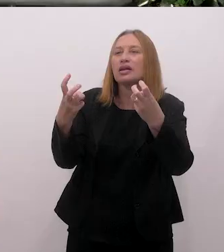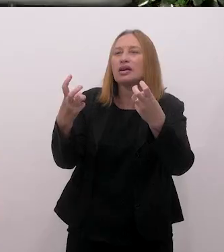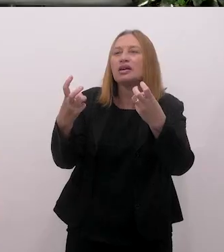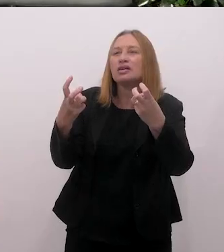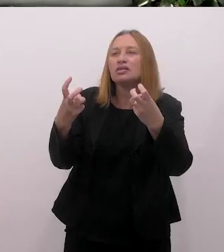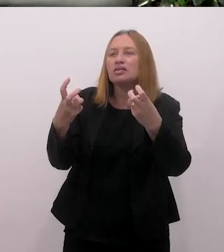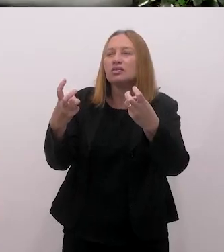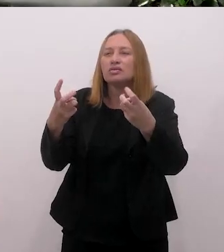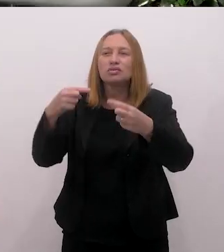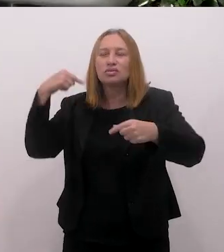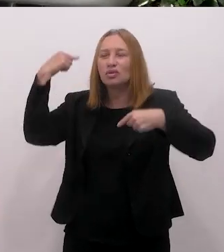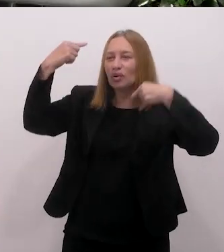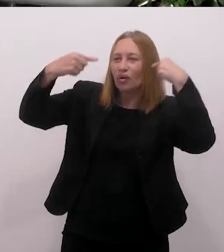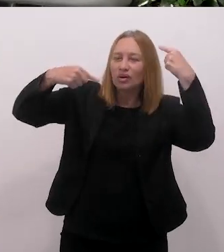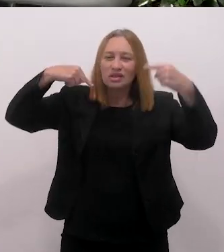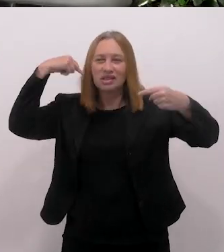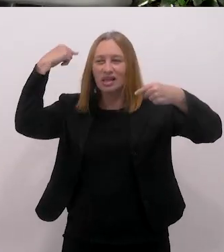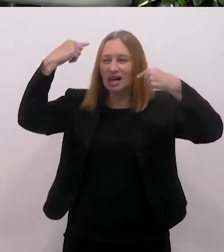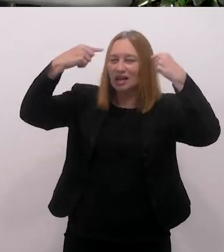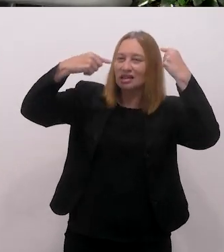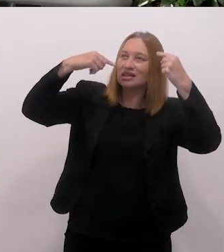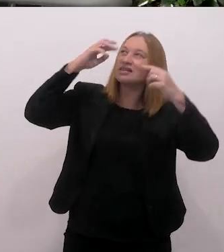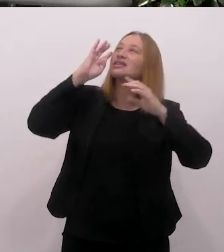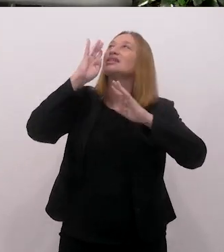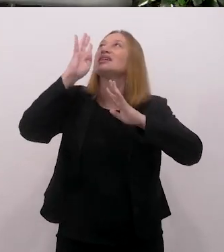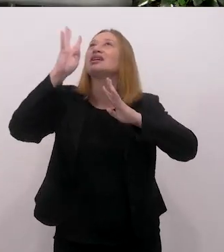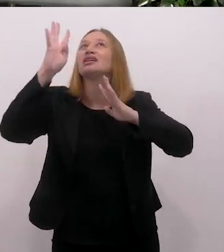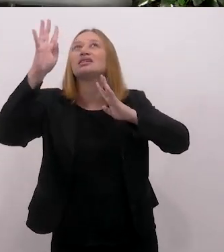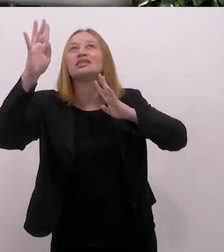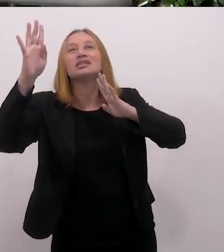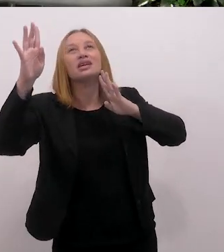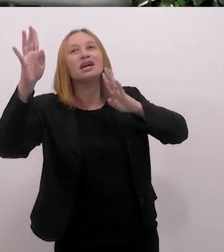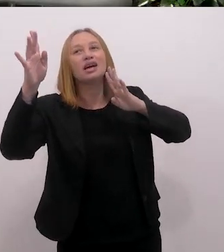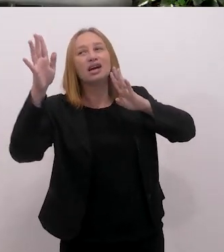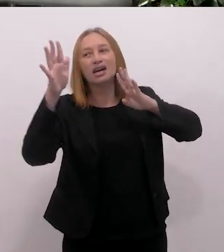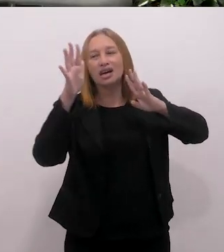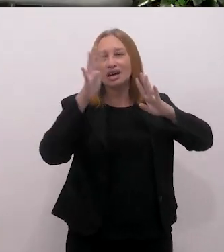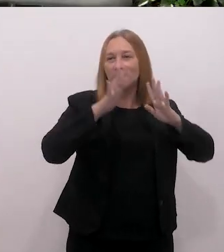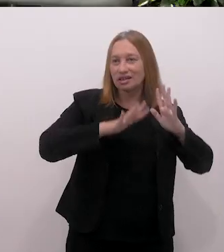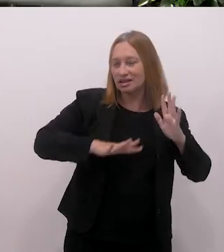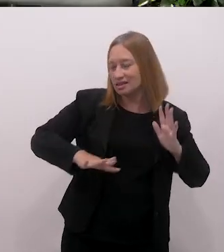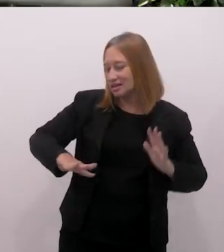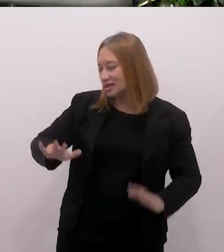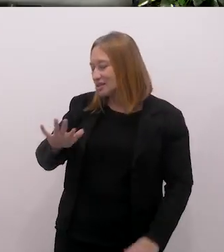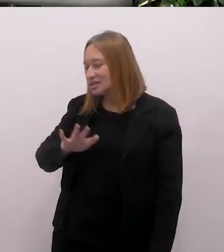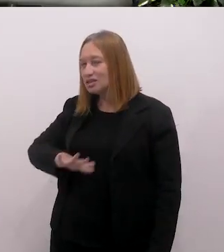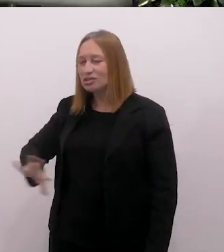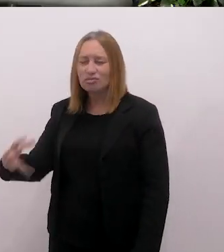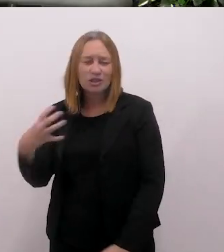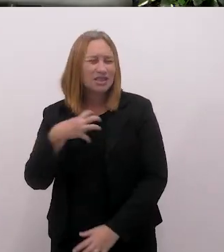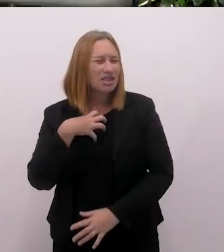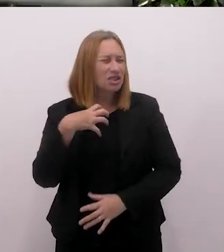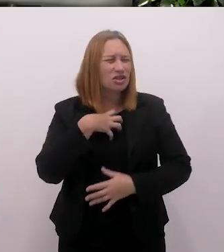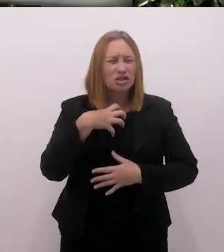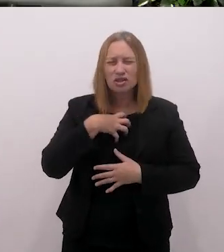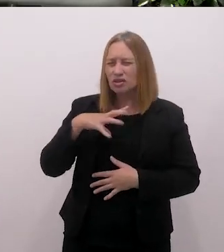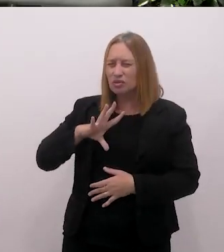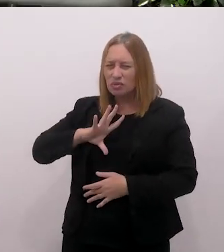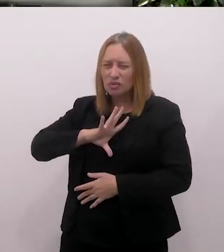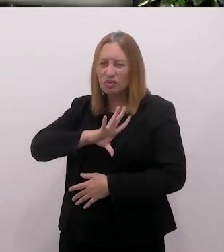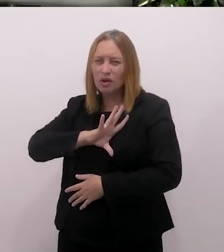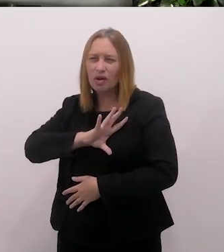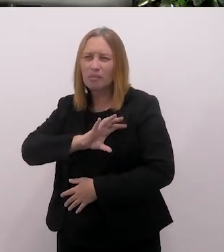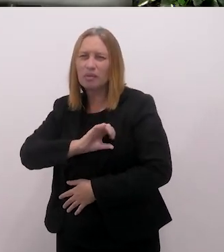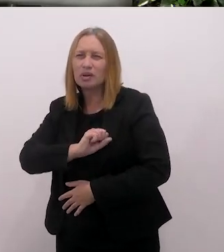gritando, feito louca, alucinada e criança, sentindo o